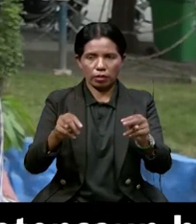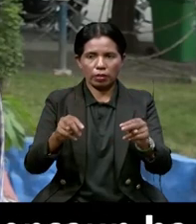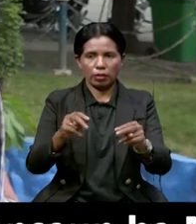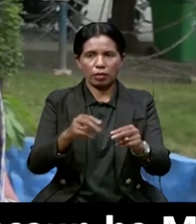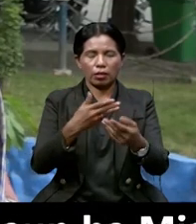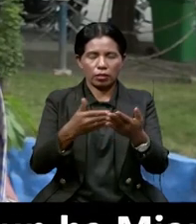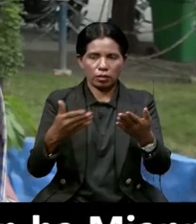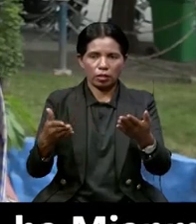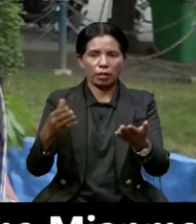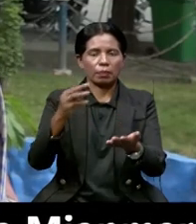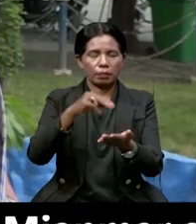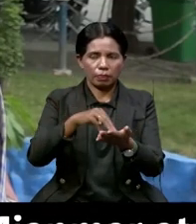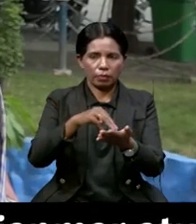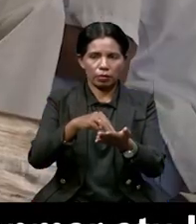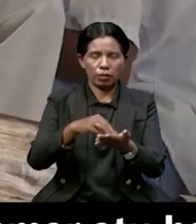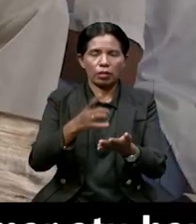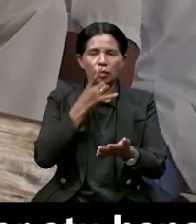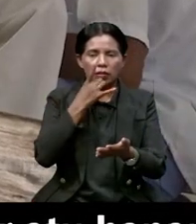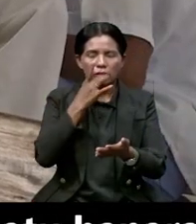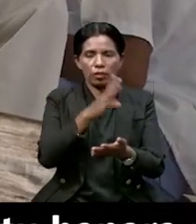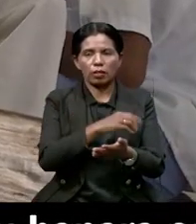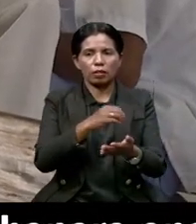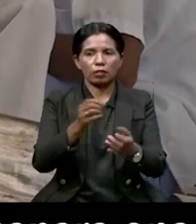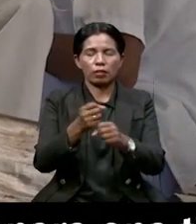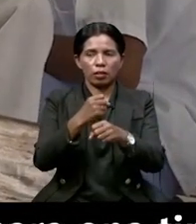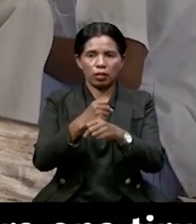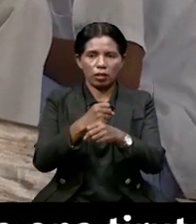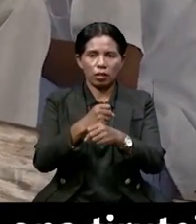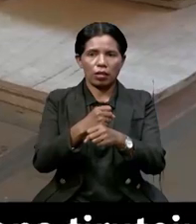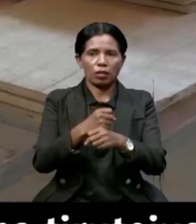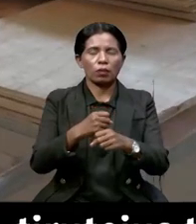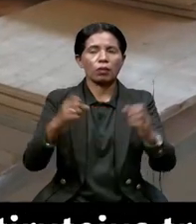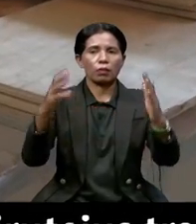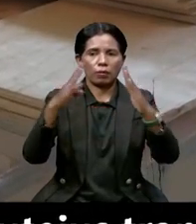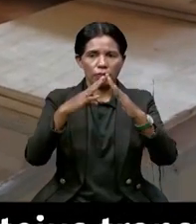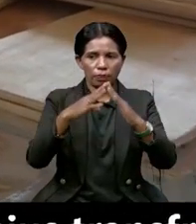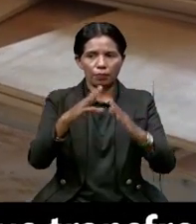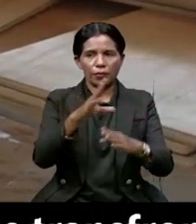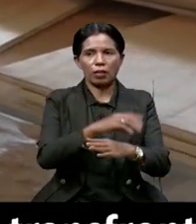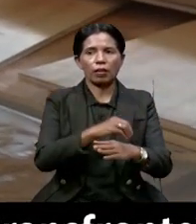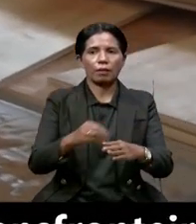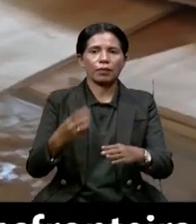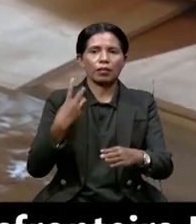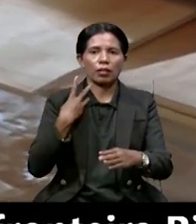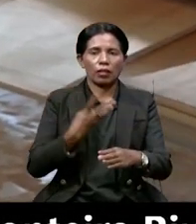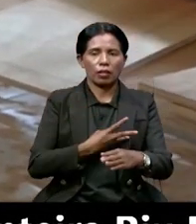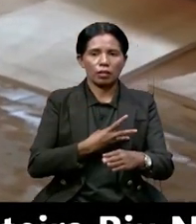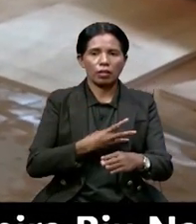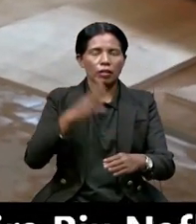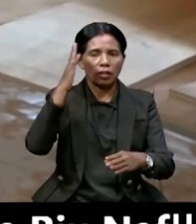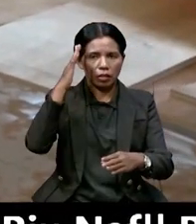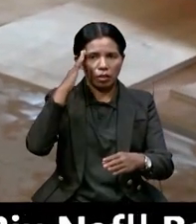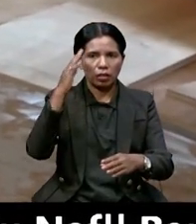para prática, e a parte de eletricidade, não mais para a construção civil, balão. Na escola, 28 de novembro, né, durante né, itaté né, kata